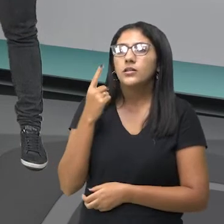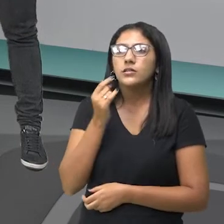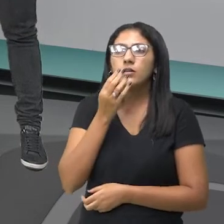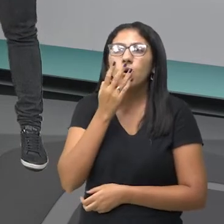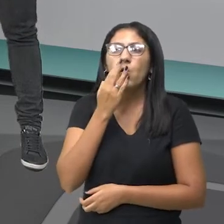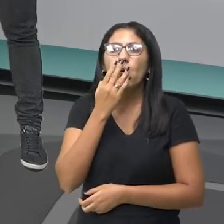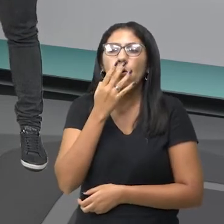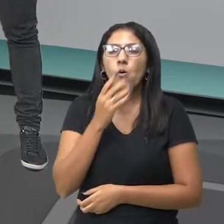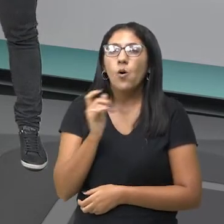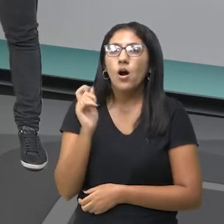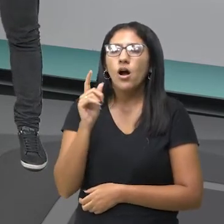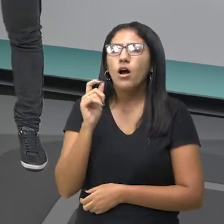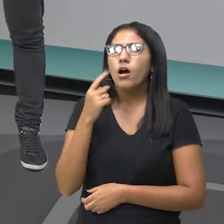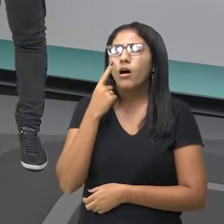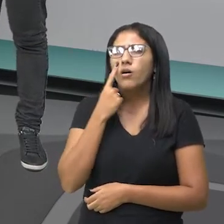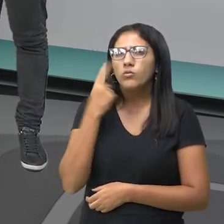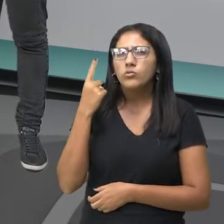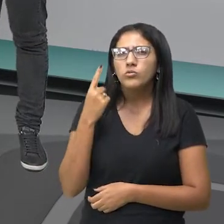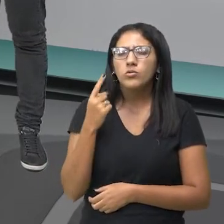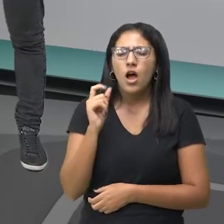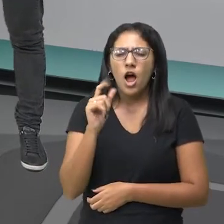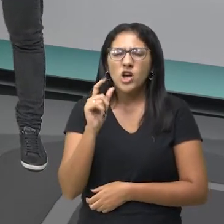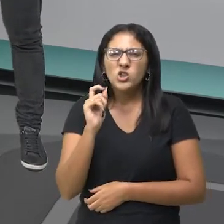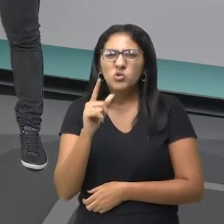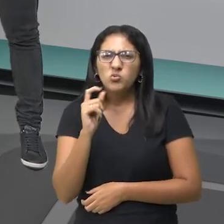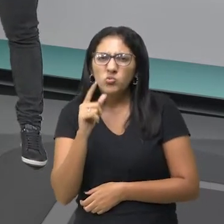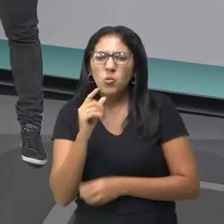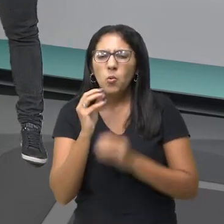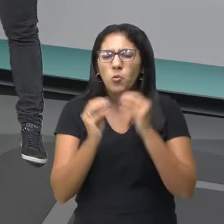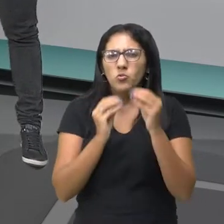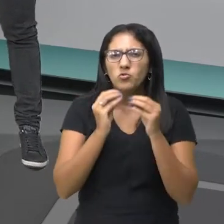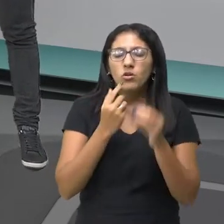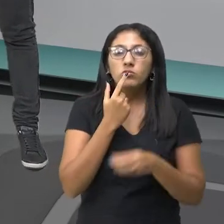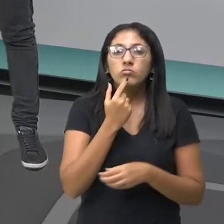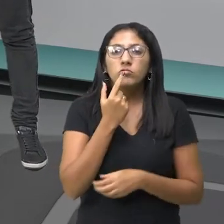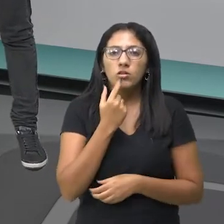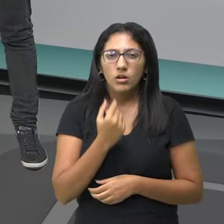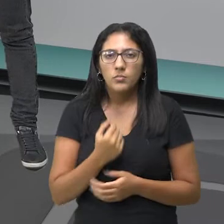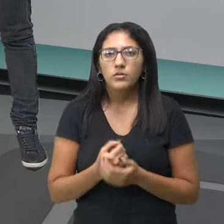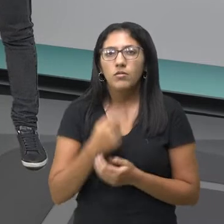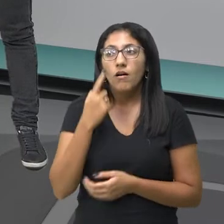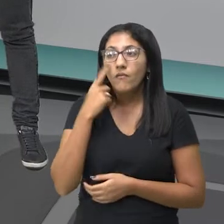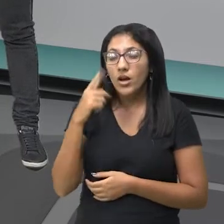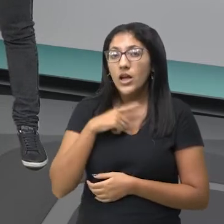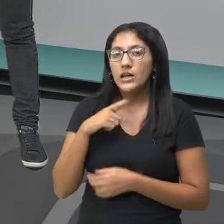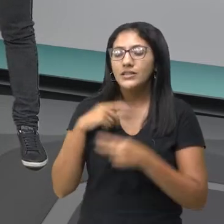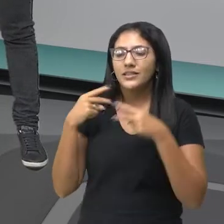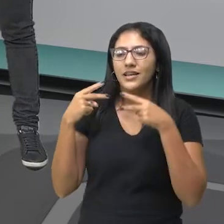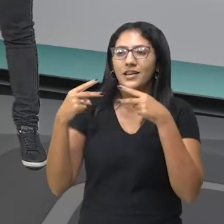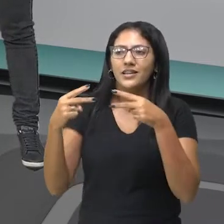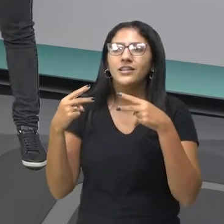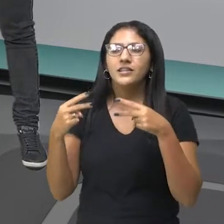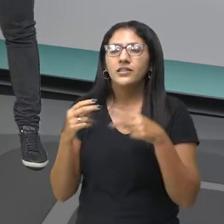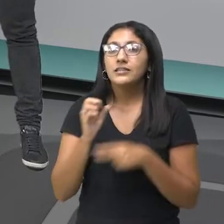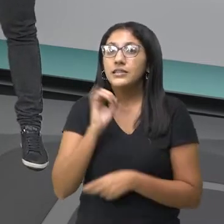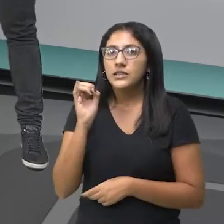azul. Azul metálico e vermelho alaranjado radioativo, esse enunciado. Percebe que é outro hiperlink. Se eu clicar, eu sou direcionado